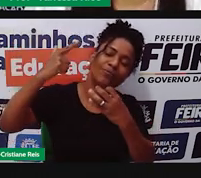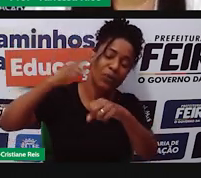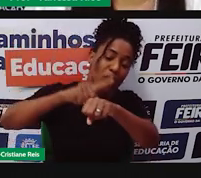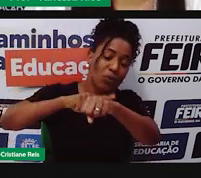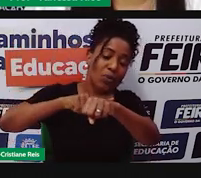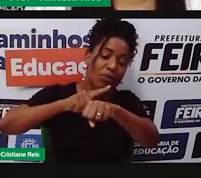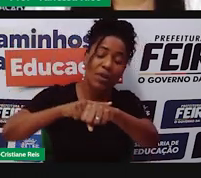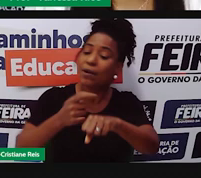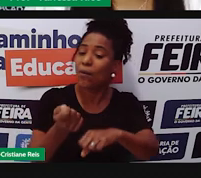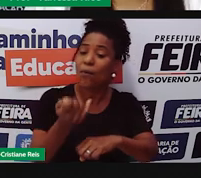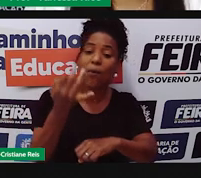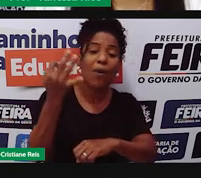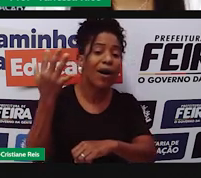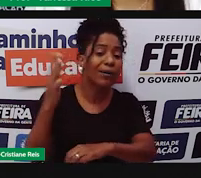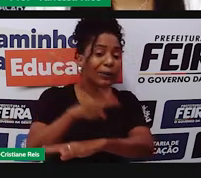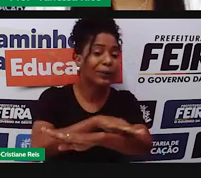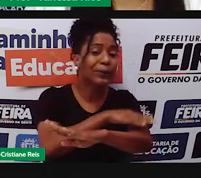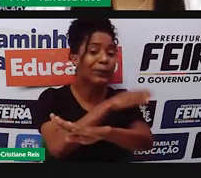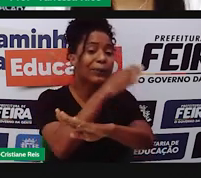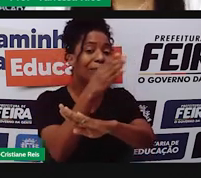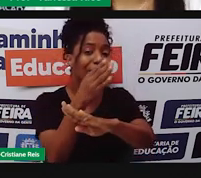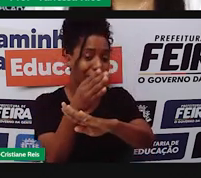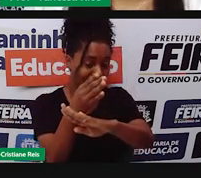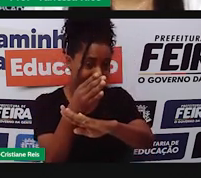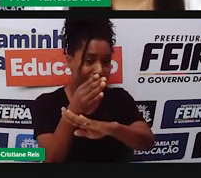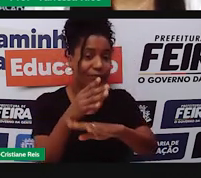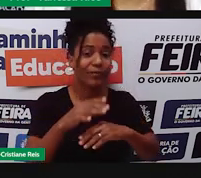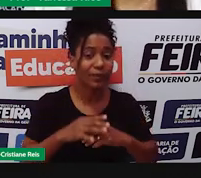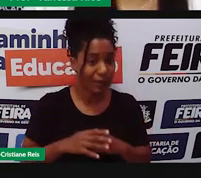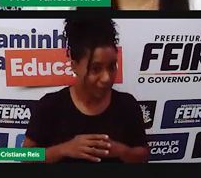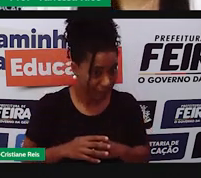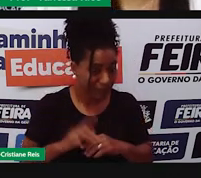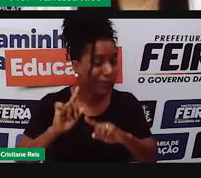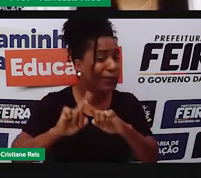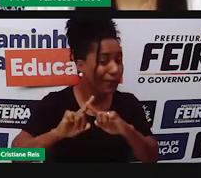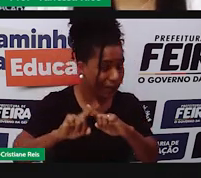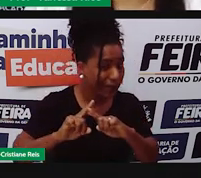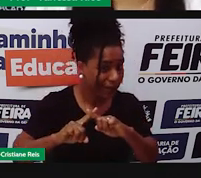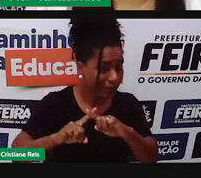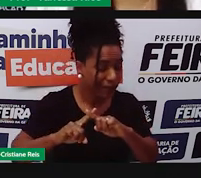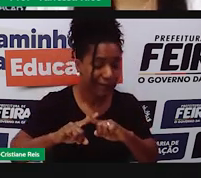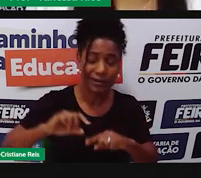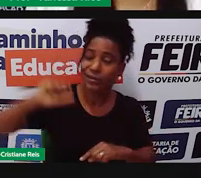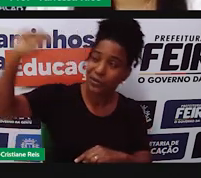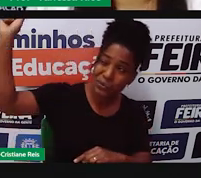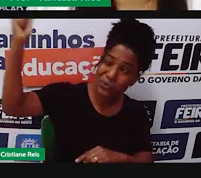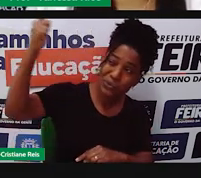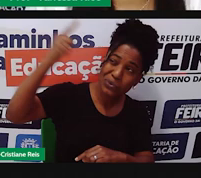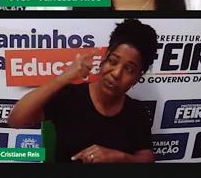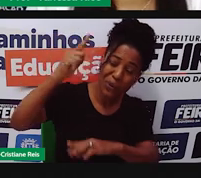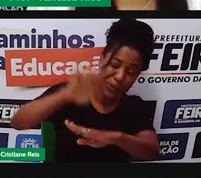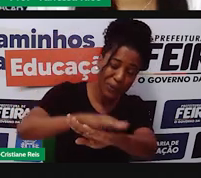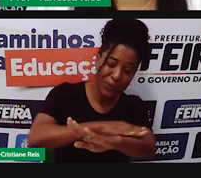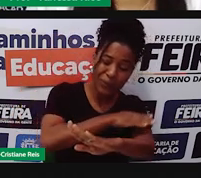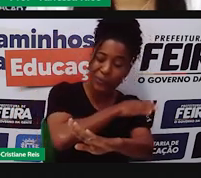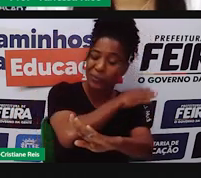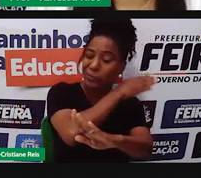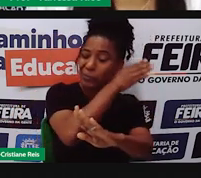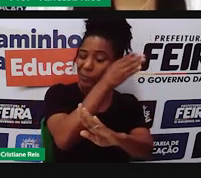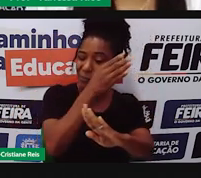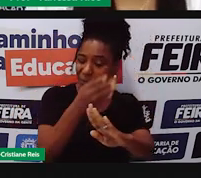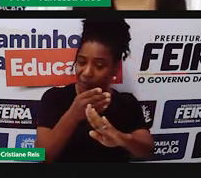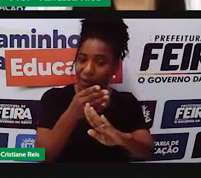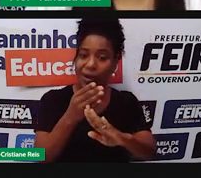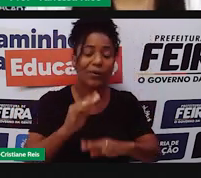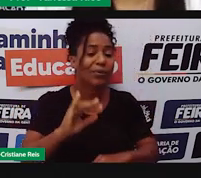aos raios, né, do sol. Então, vamos lá. Se a gente se expor demais, não tiver controle nessa exposição,